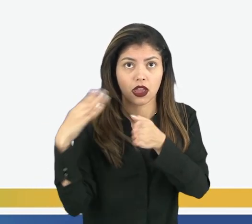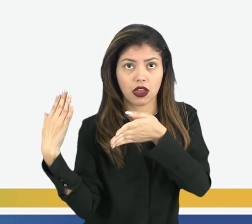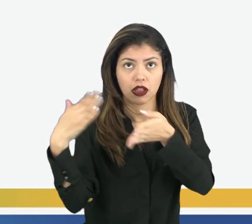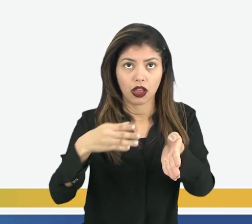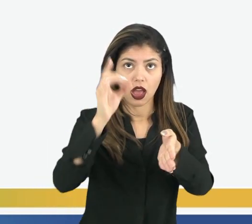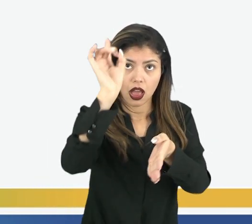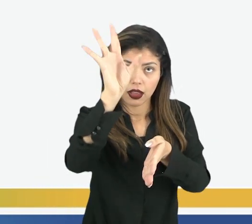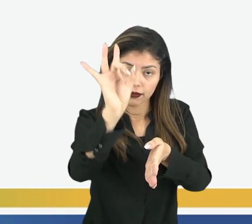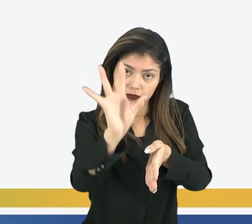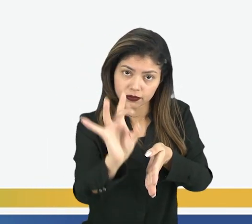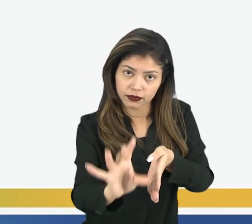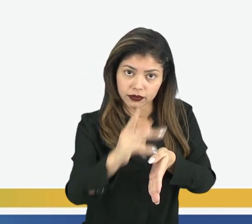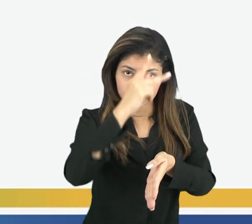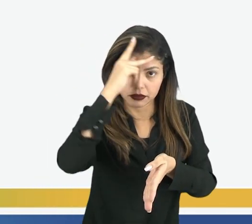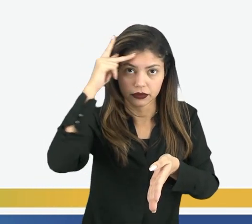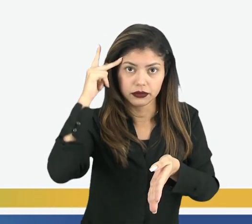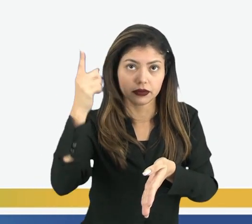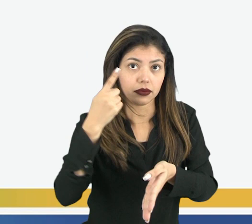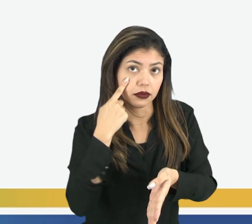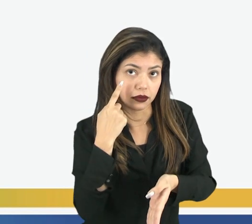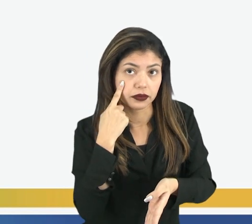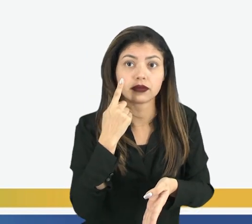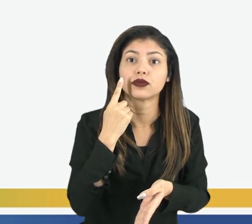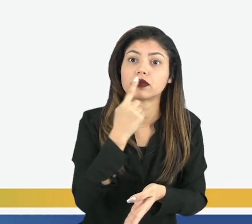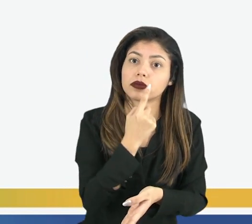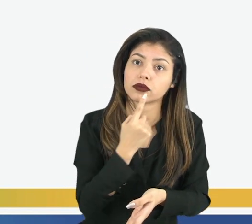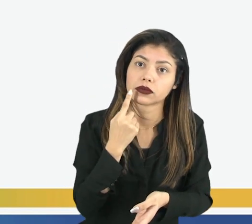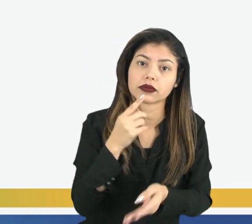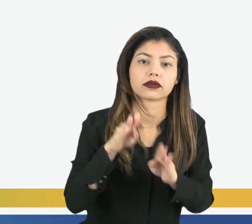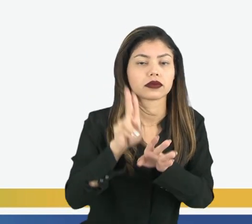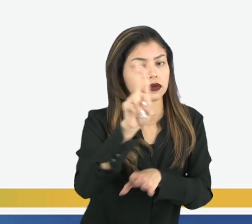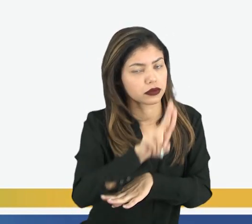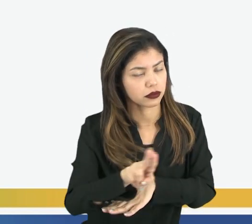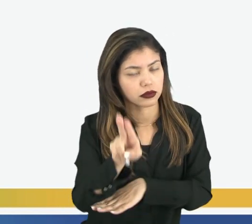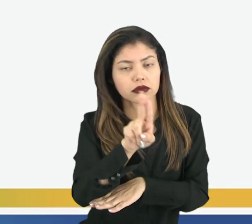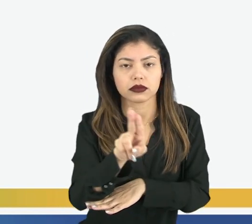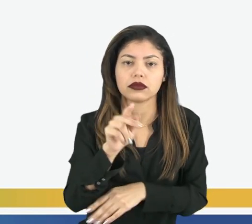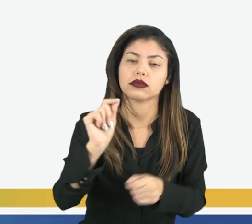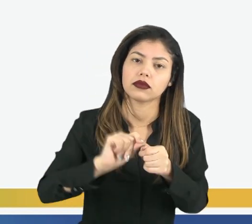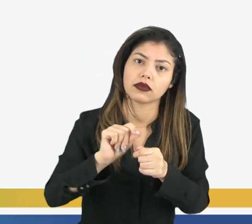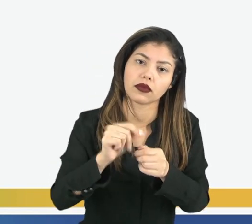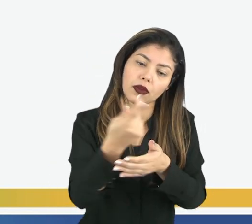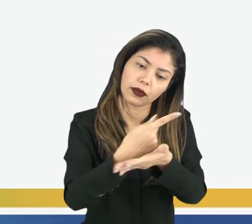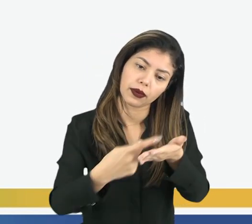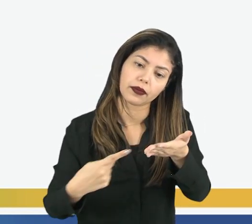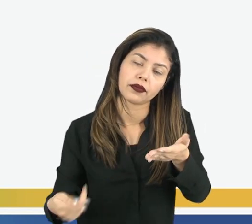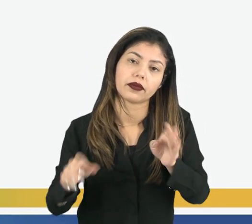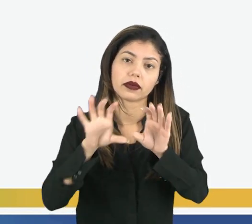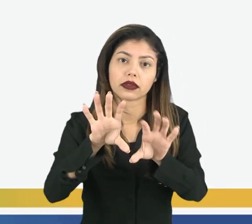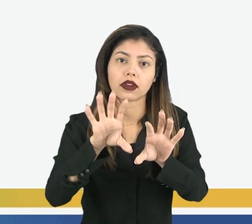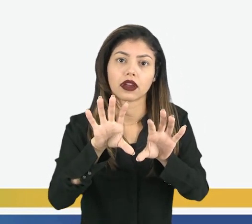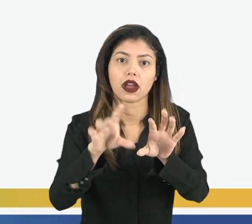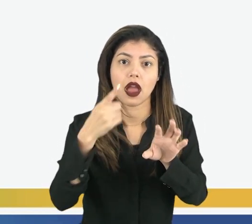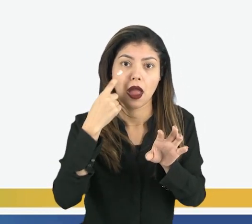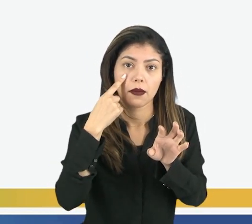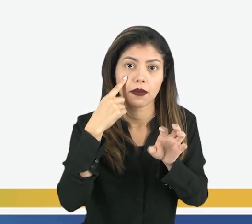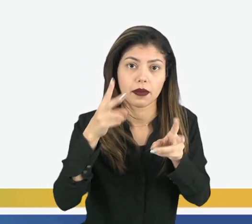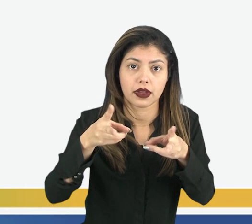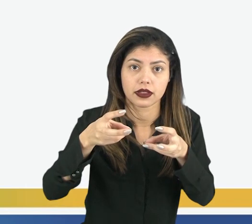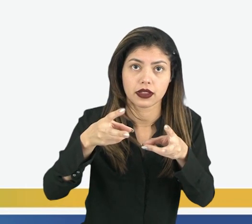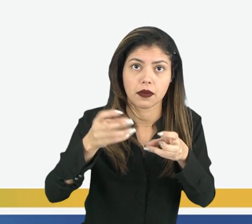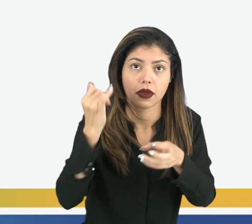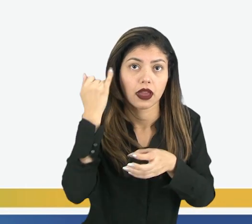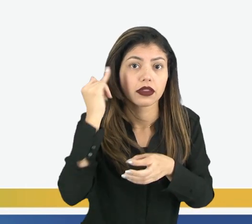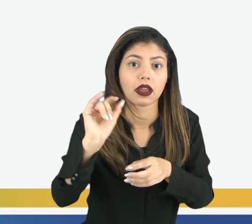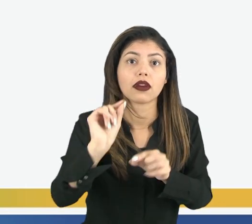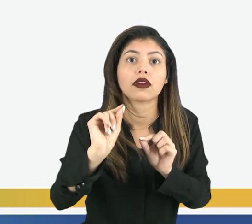identificação de cada pessoa, cujos olhos e bocas foram utilizados para construir o poema. E desta forma fica evidente a ideia